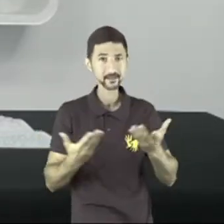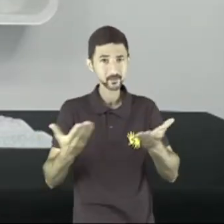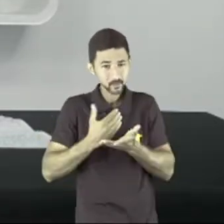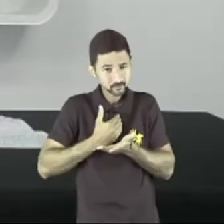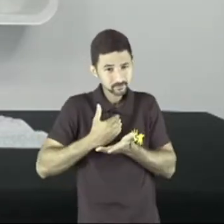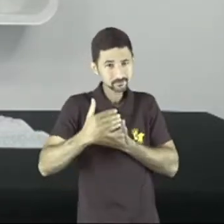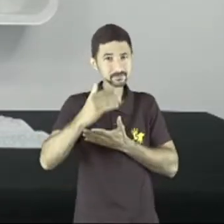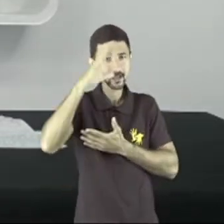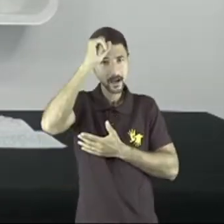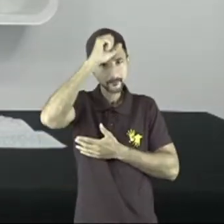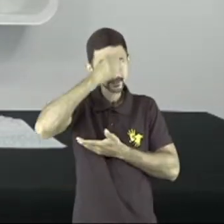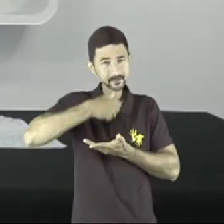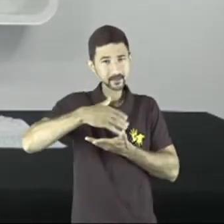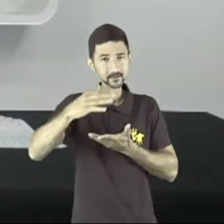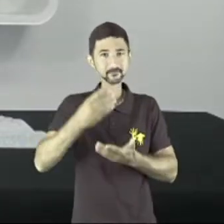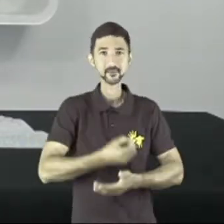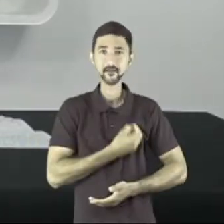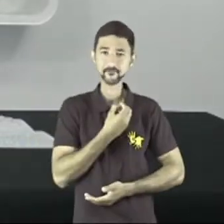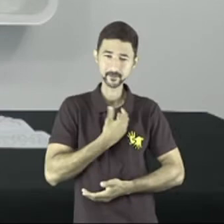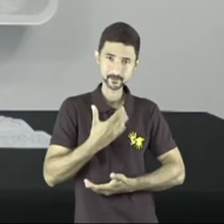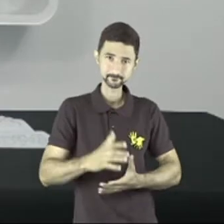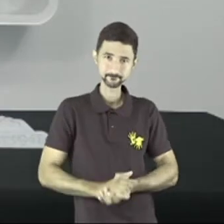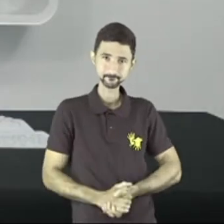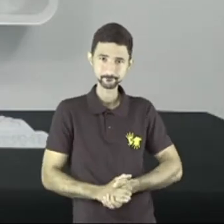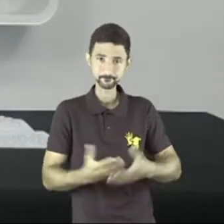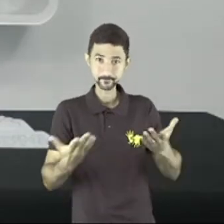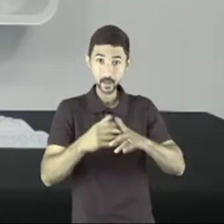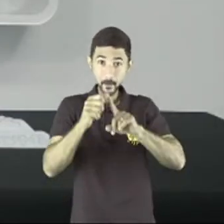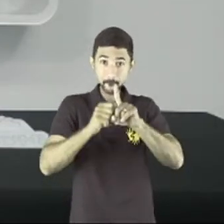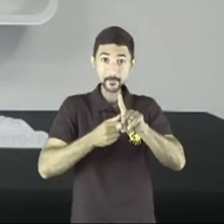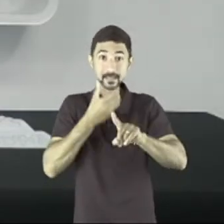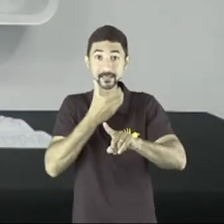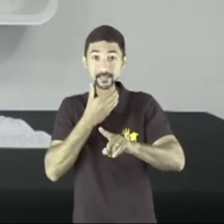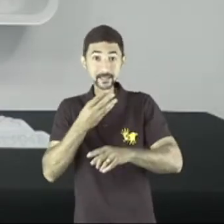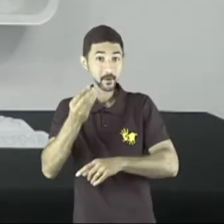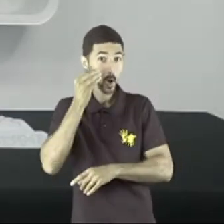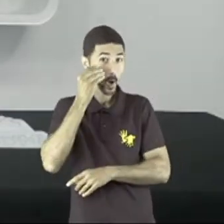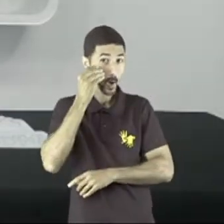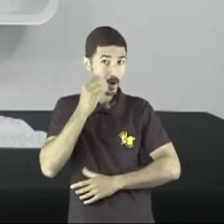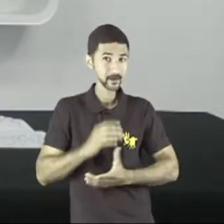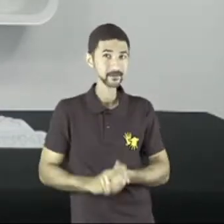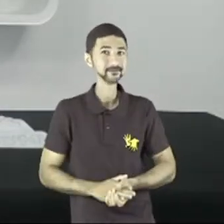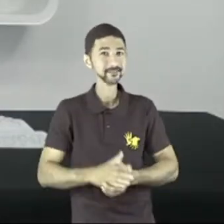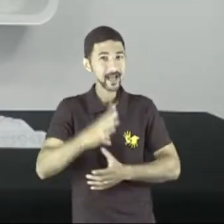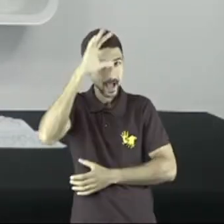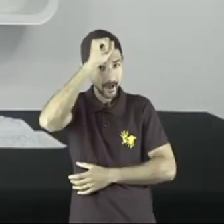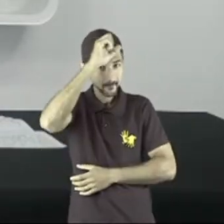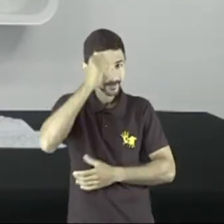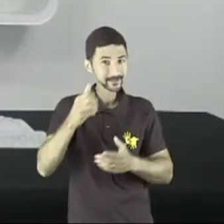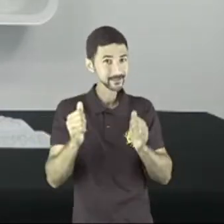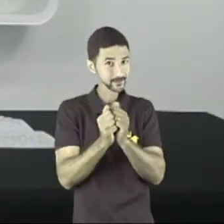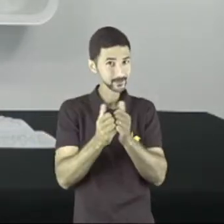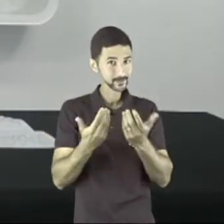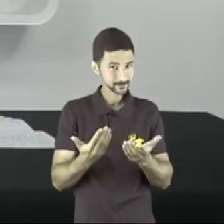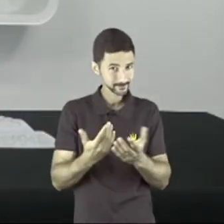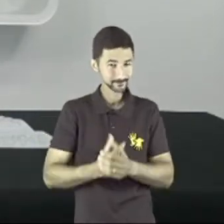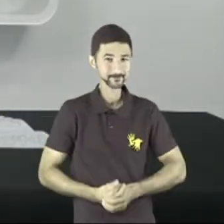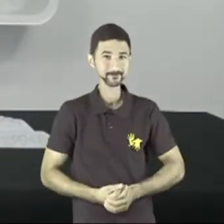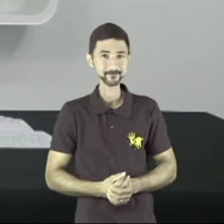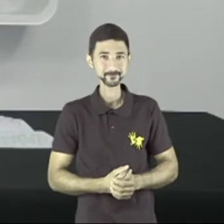pode trazer mais aprendizagem, porque neste mês de dezembro, fiquem ligados que vocês vão aprender bastante aqui conosco, tá